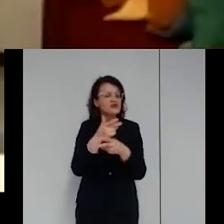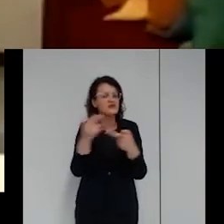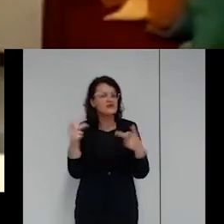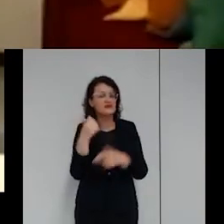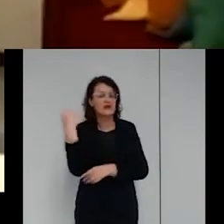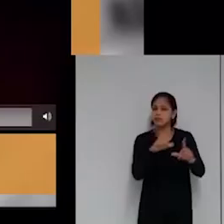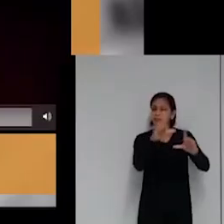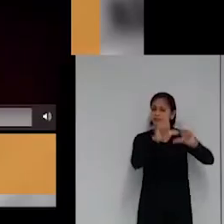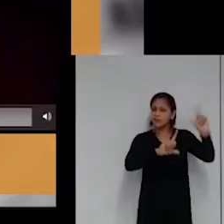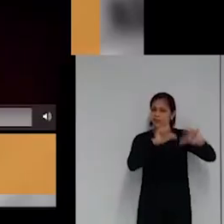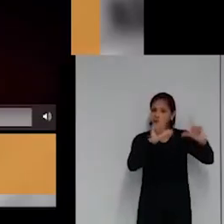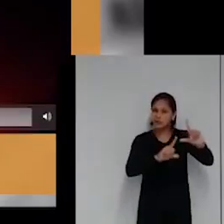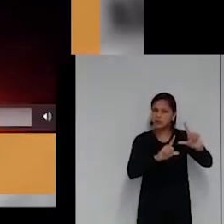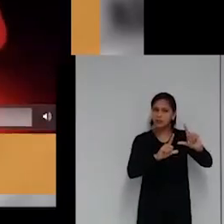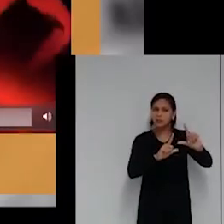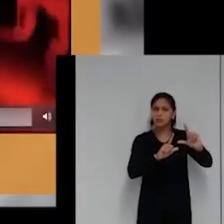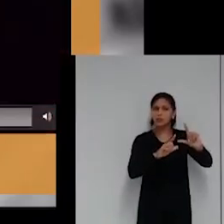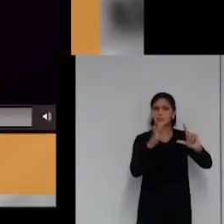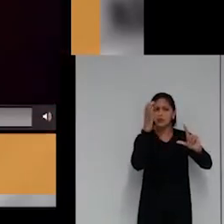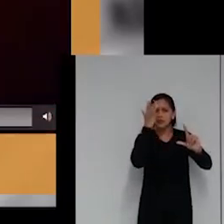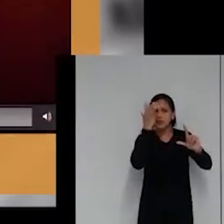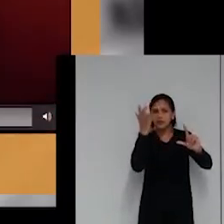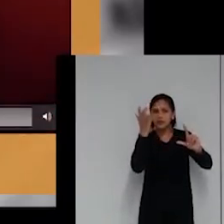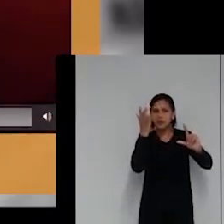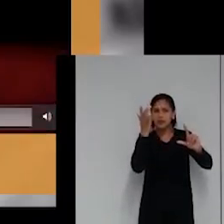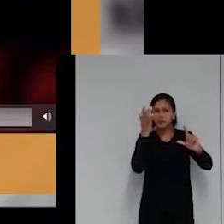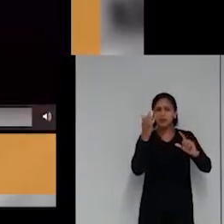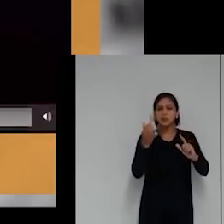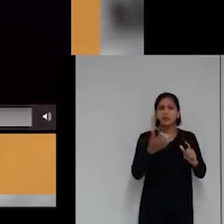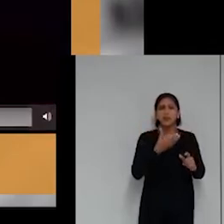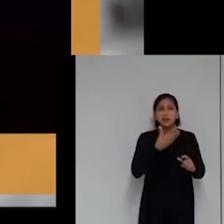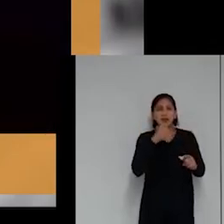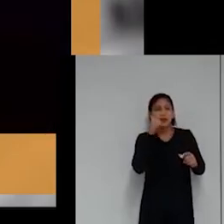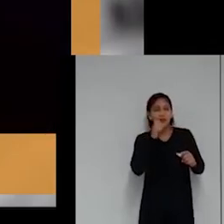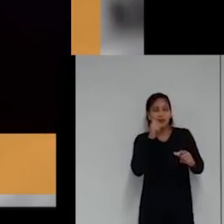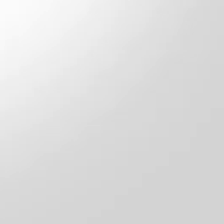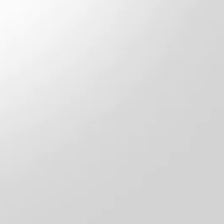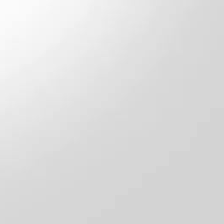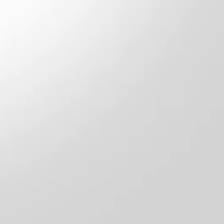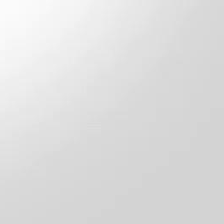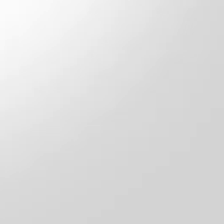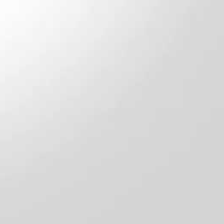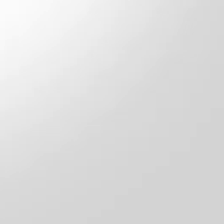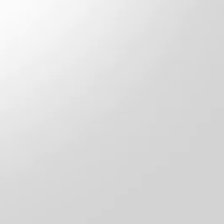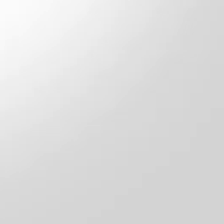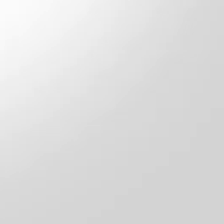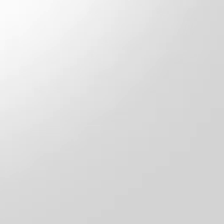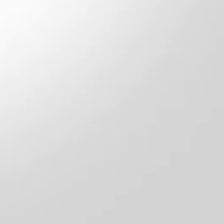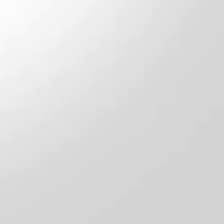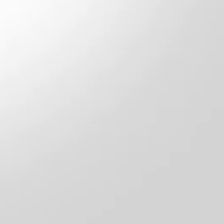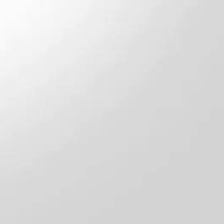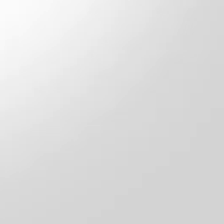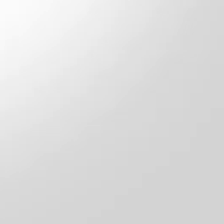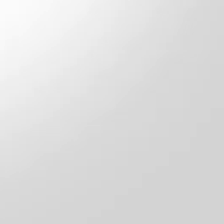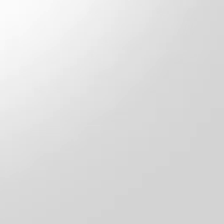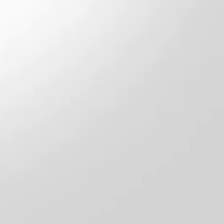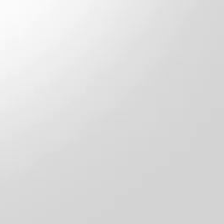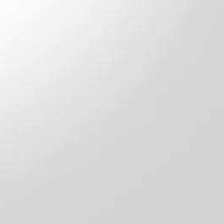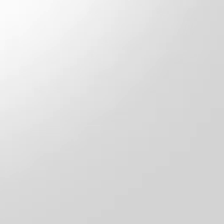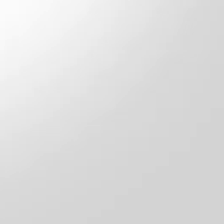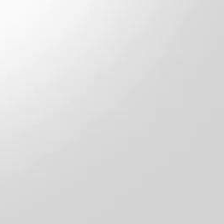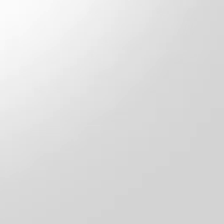como feminicídio. A íntegra do debate está disponível no canal do STJ no YouTube.